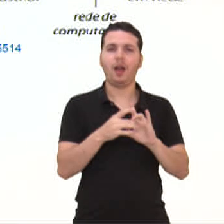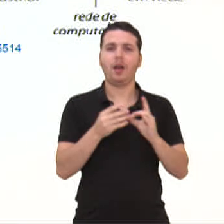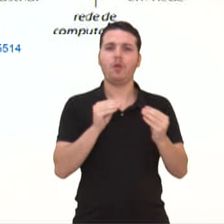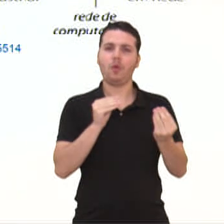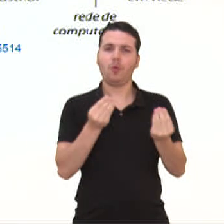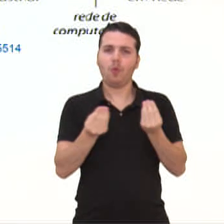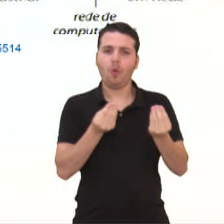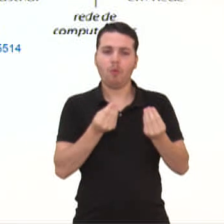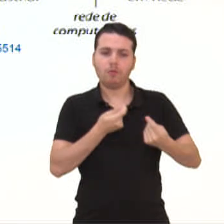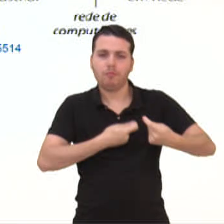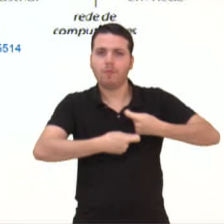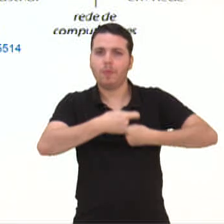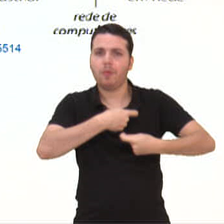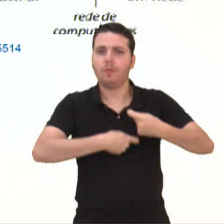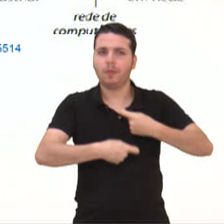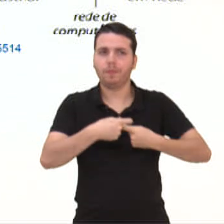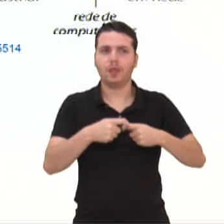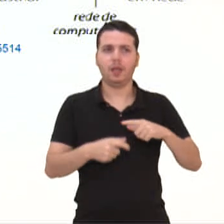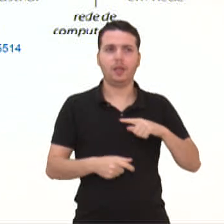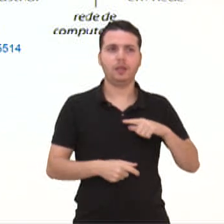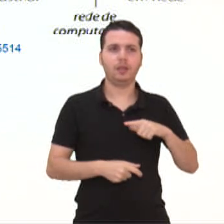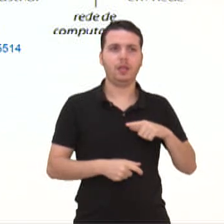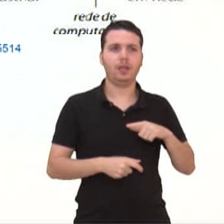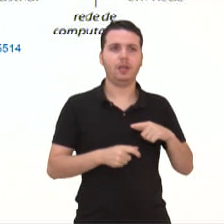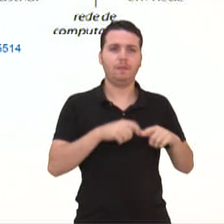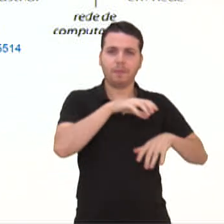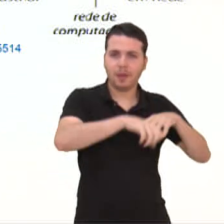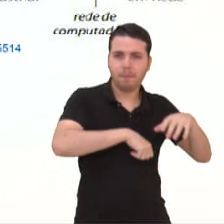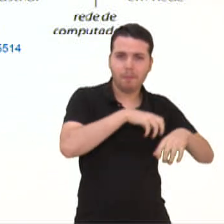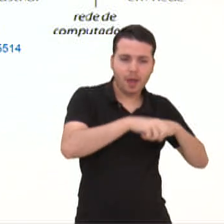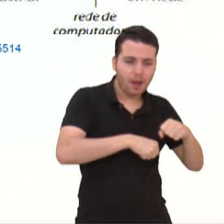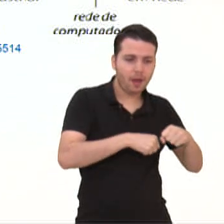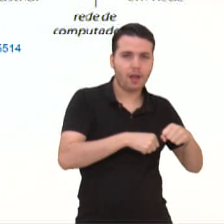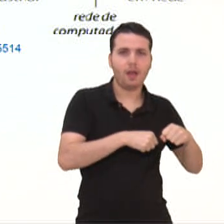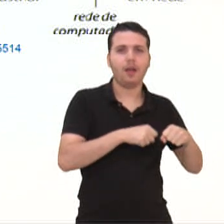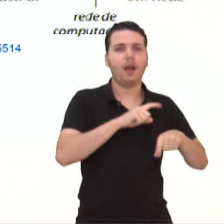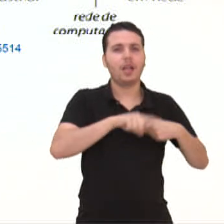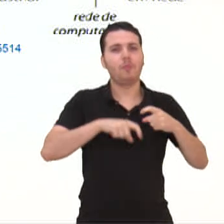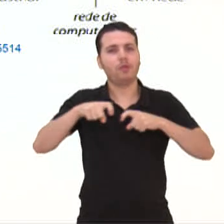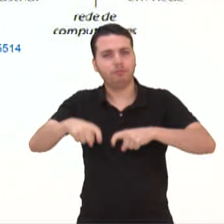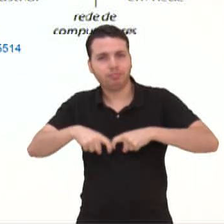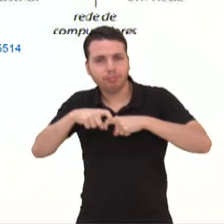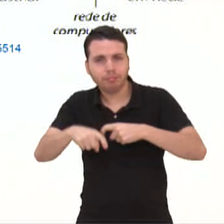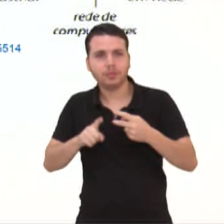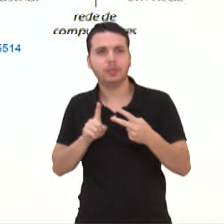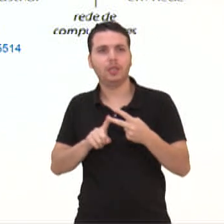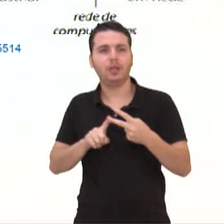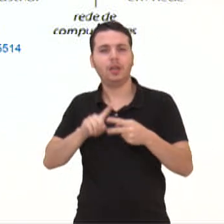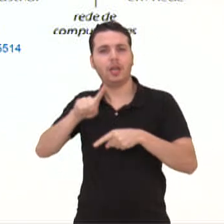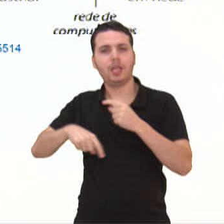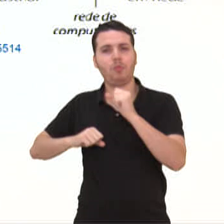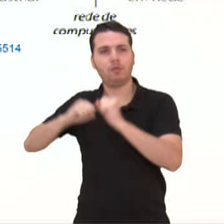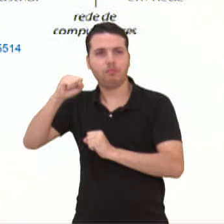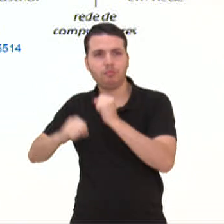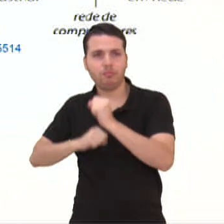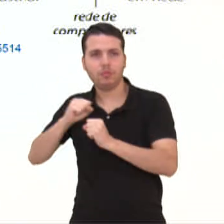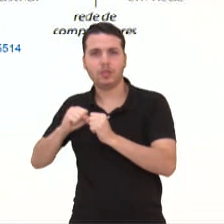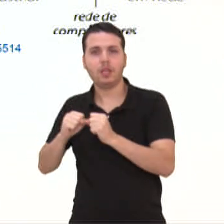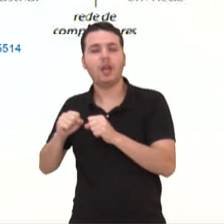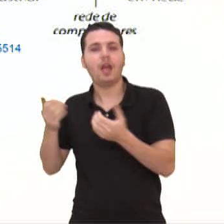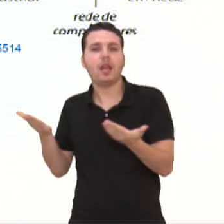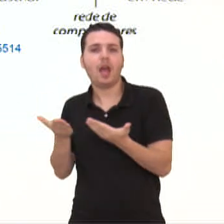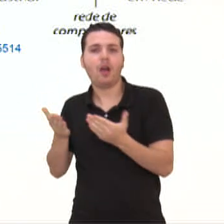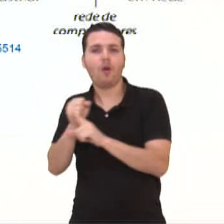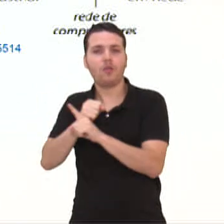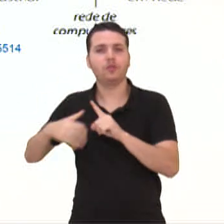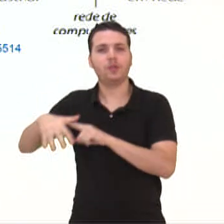atividade comercial. Então, lá a sociedade de caça e coleta, depois a sociedade agrícola, depois a sociedade industrial e a sociedade que nós temos